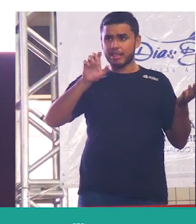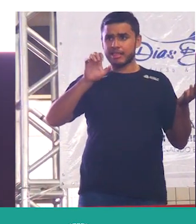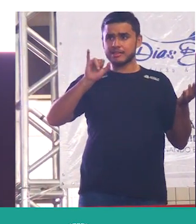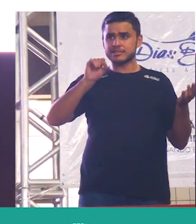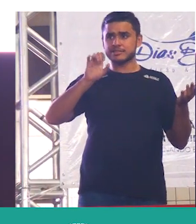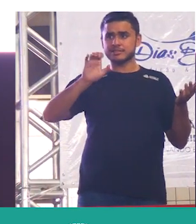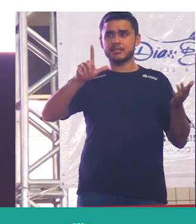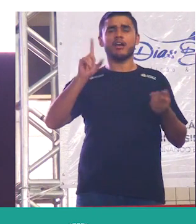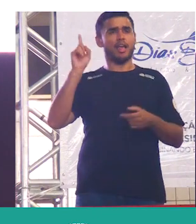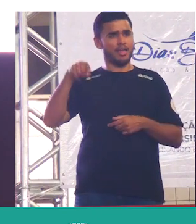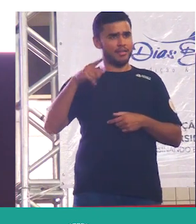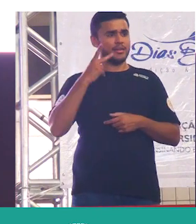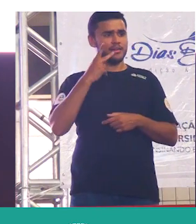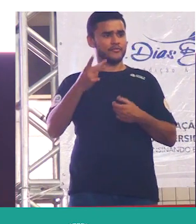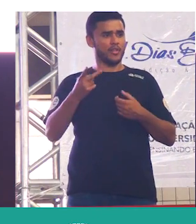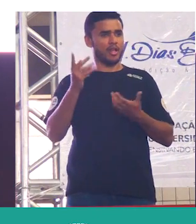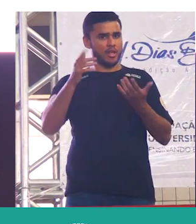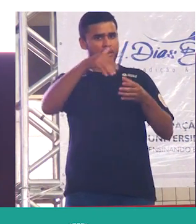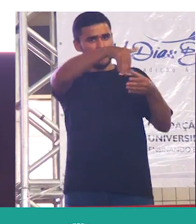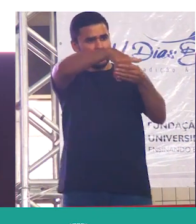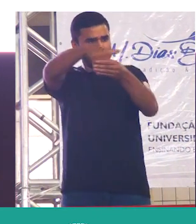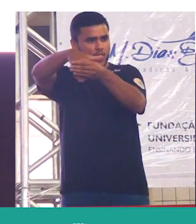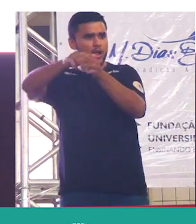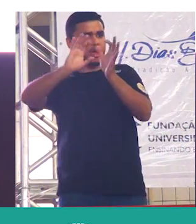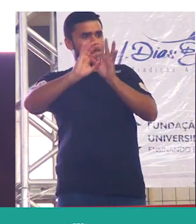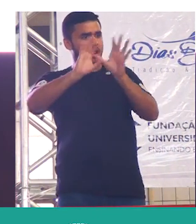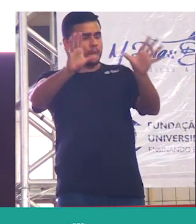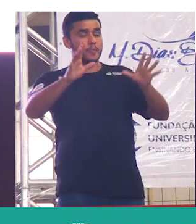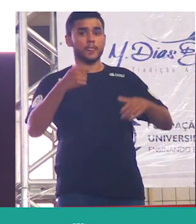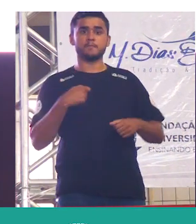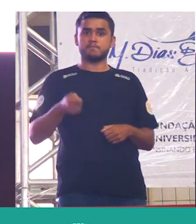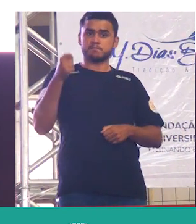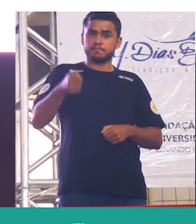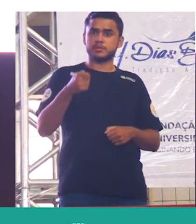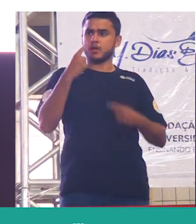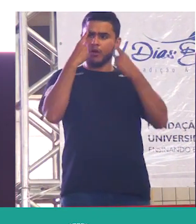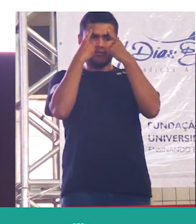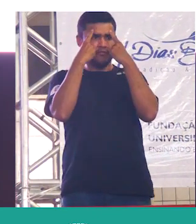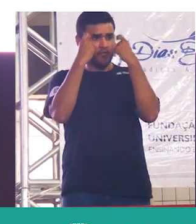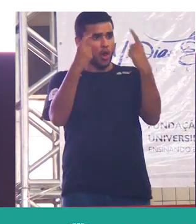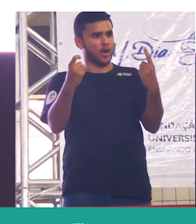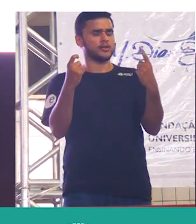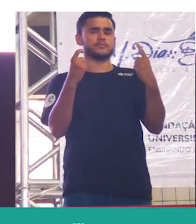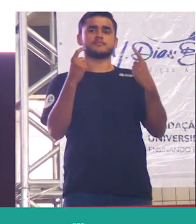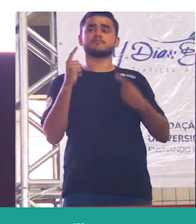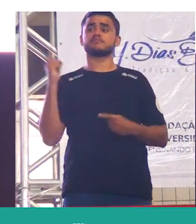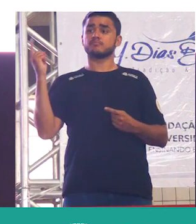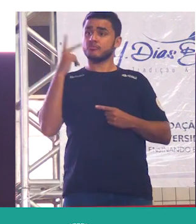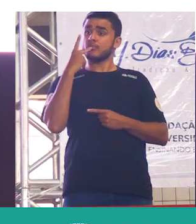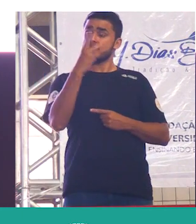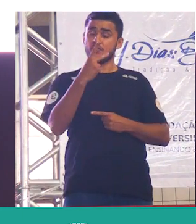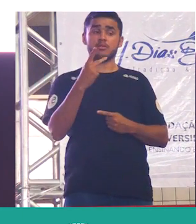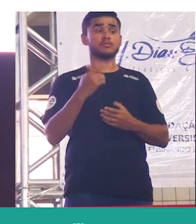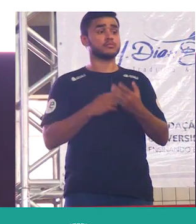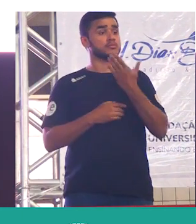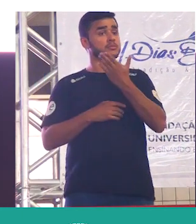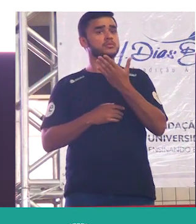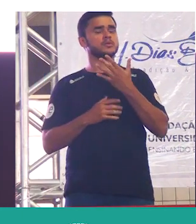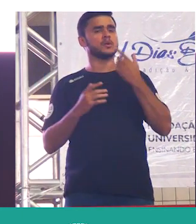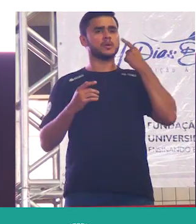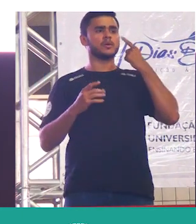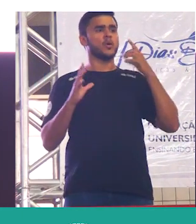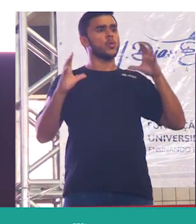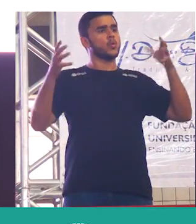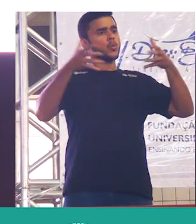fosse trágico. Por mais repressão, por mais violência que houvesse, esses setores